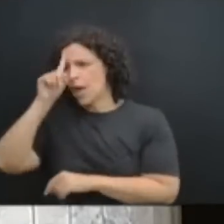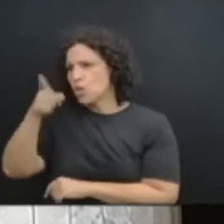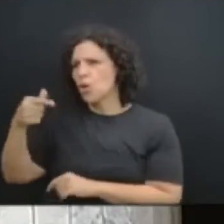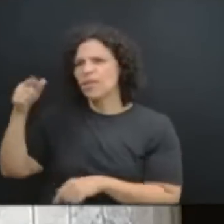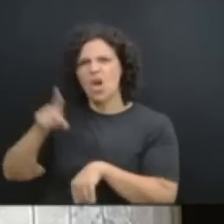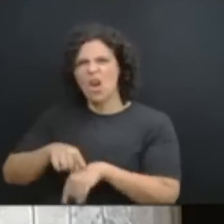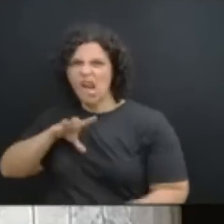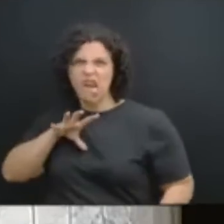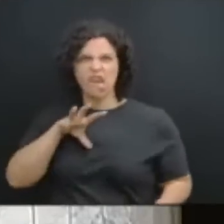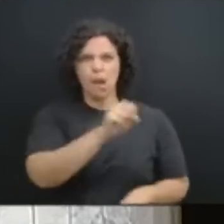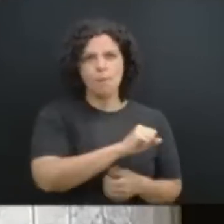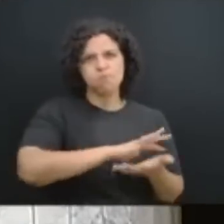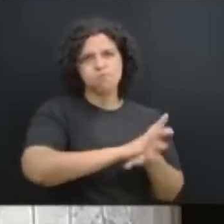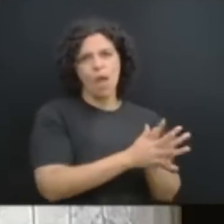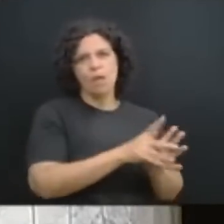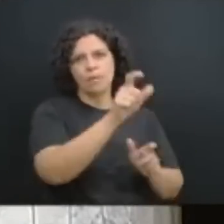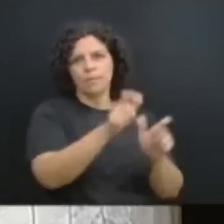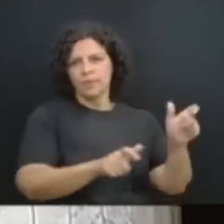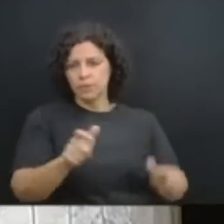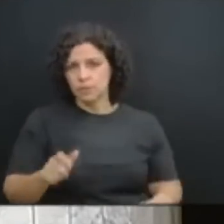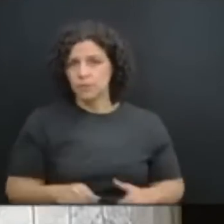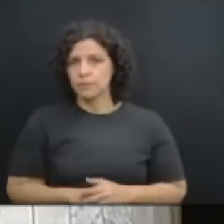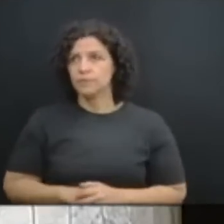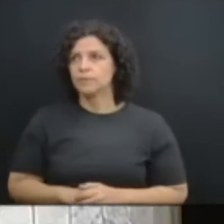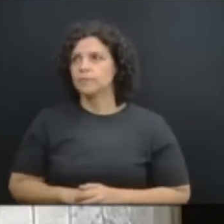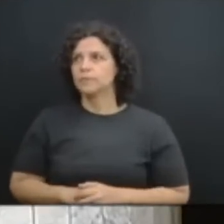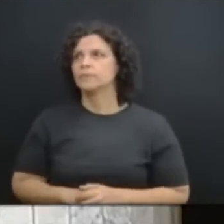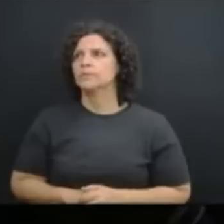pode atacar outro animal. Eichmann,